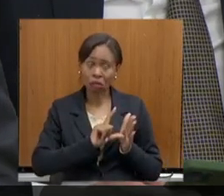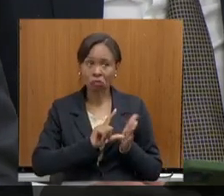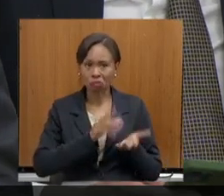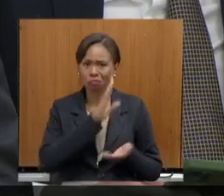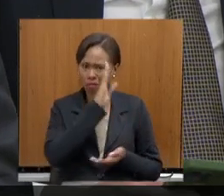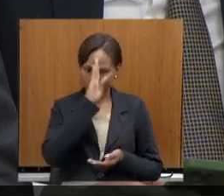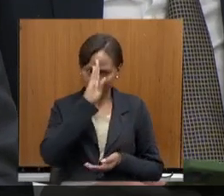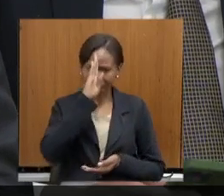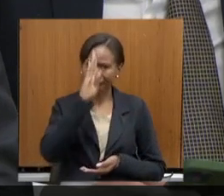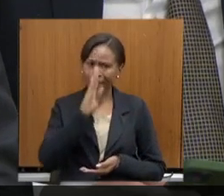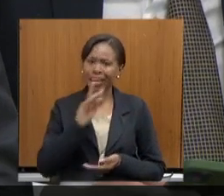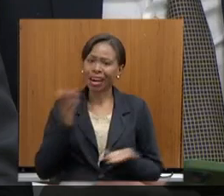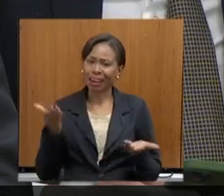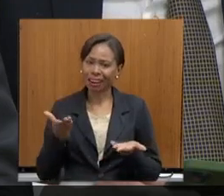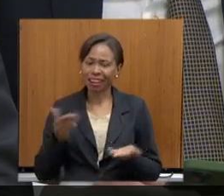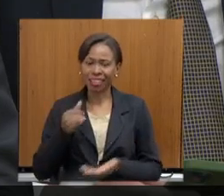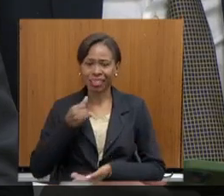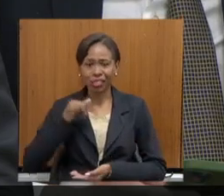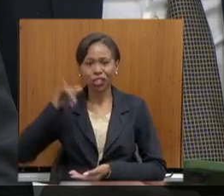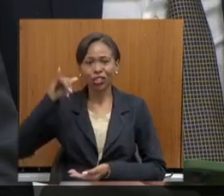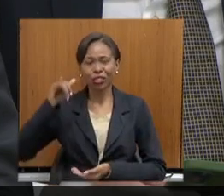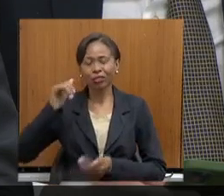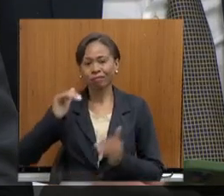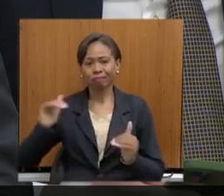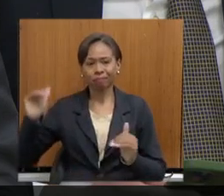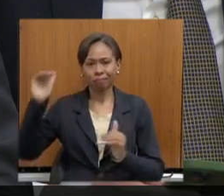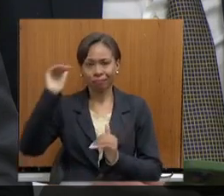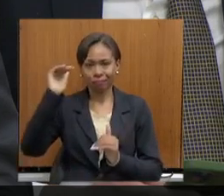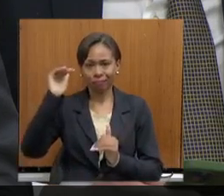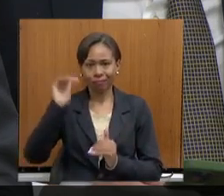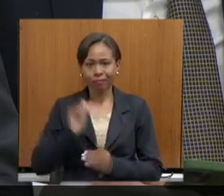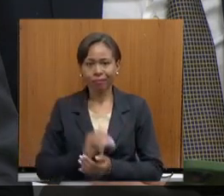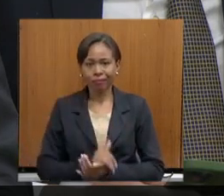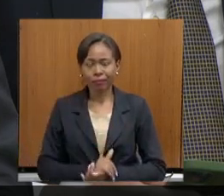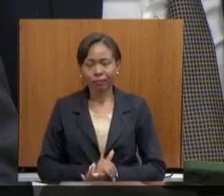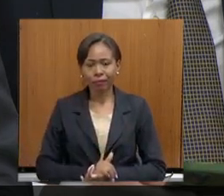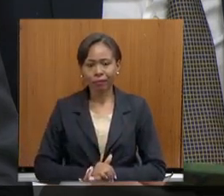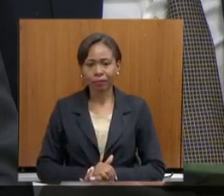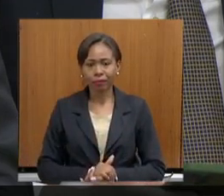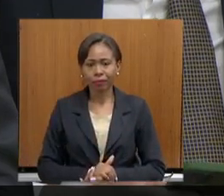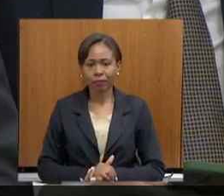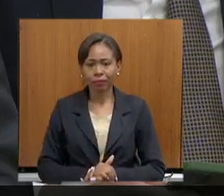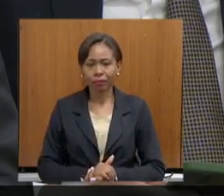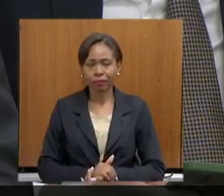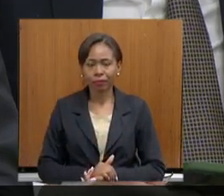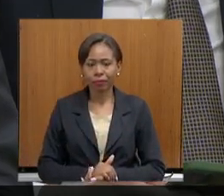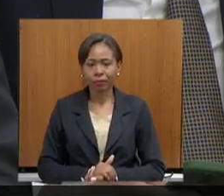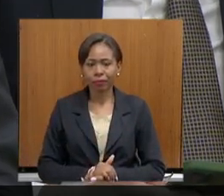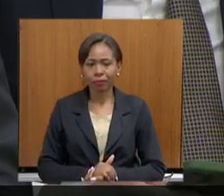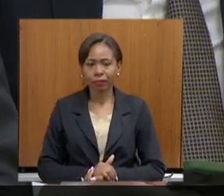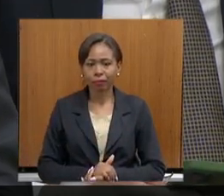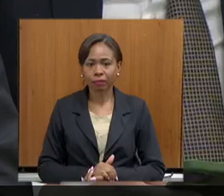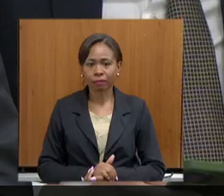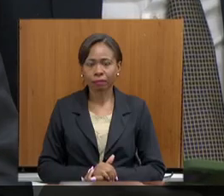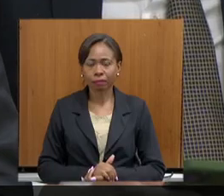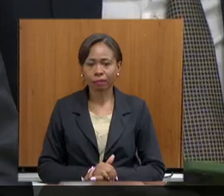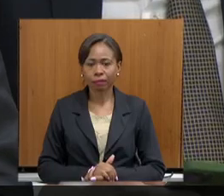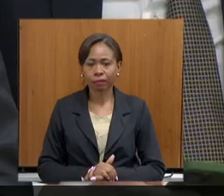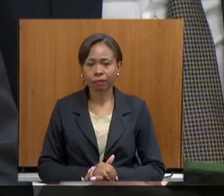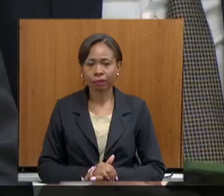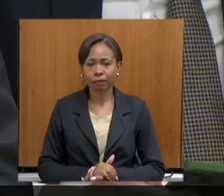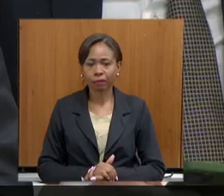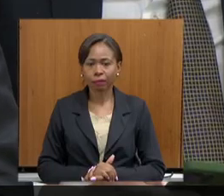do nosso Estado então eu quero e dizendo e do sucesso